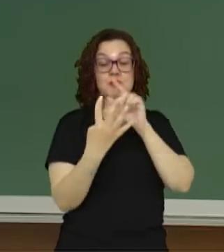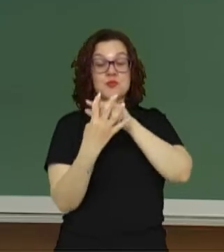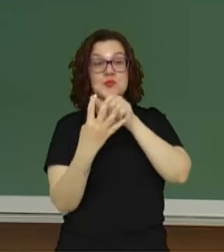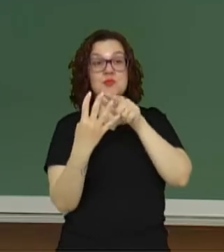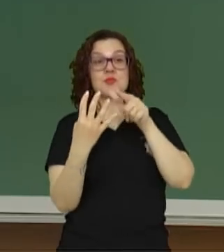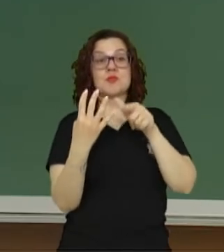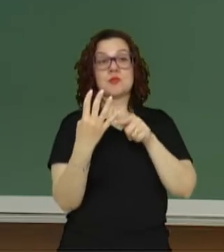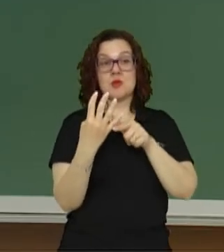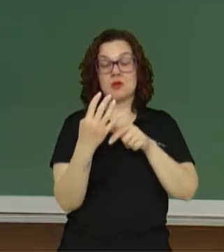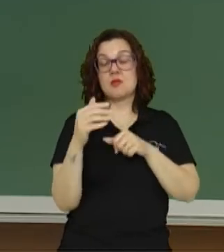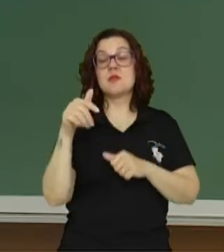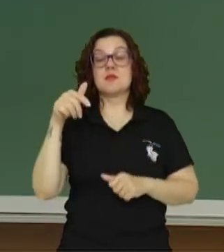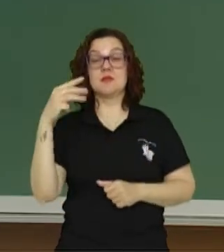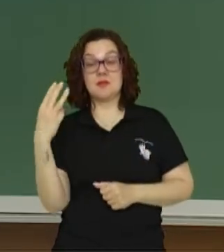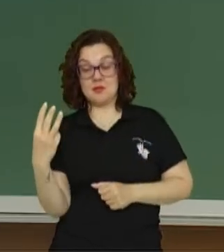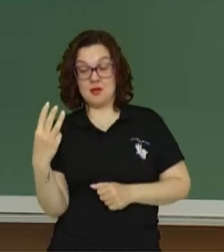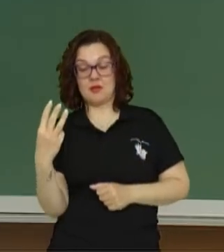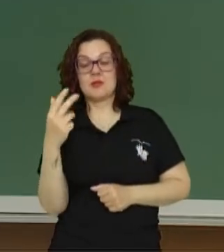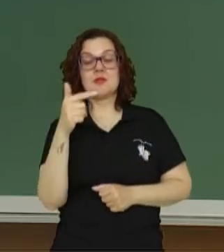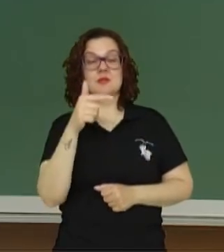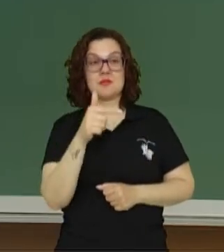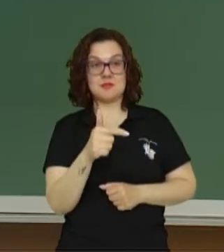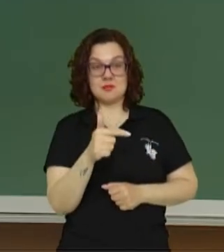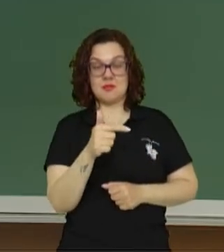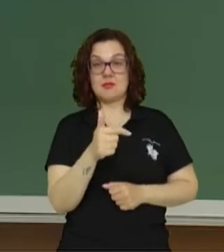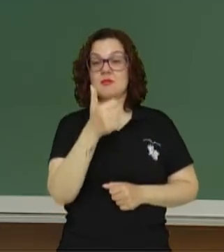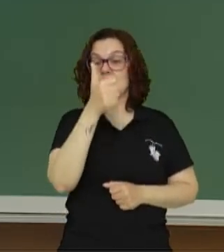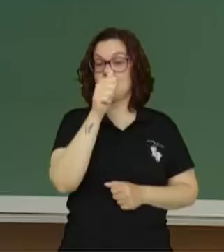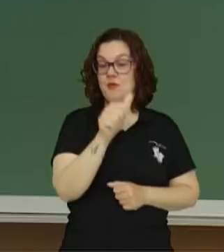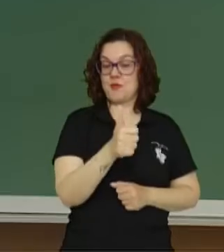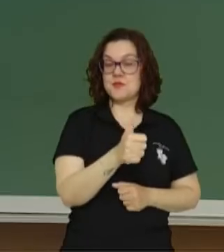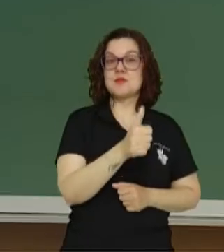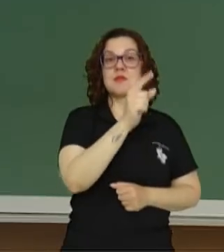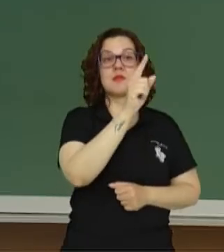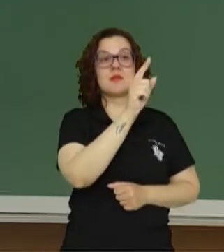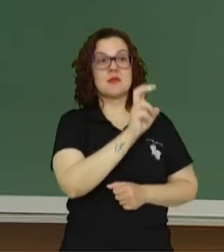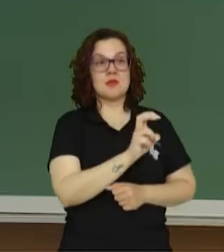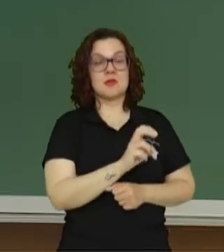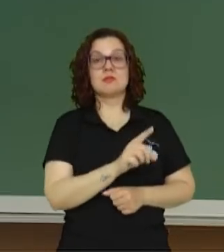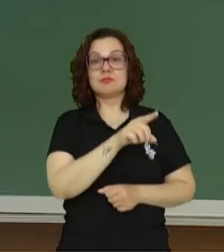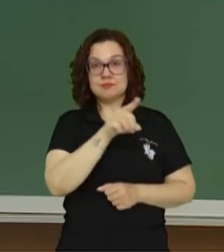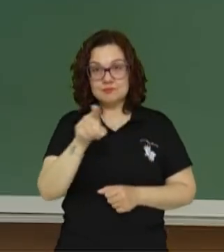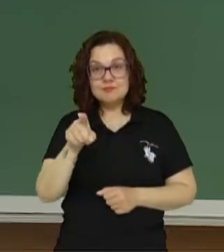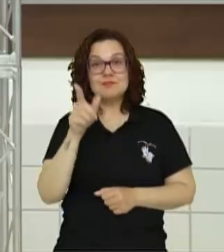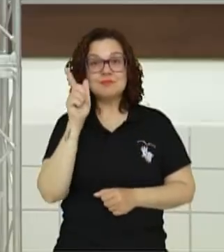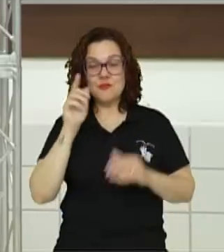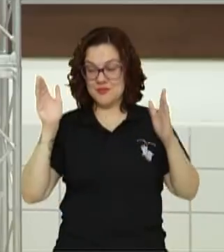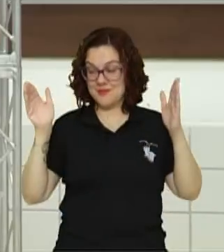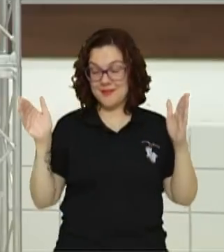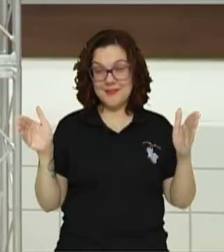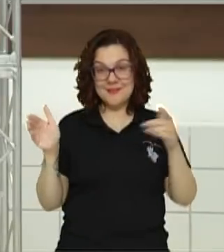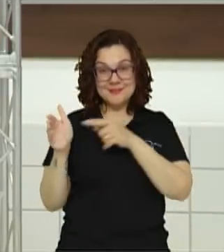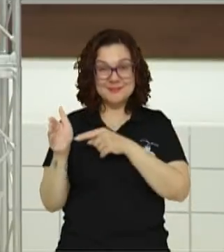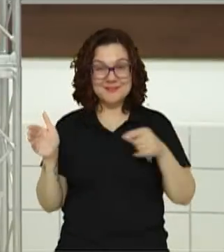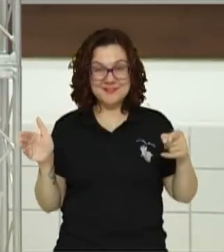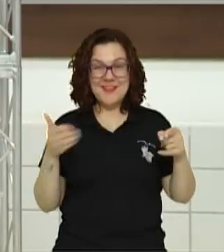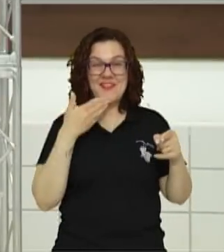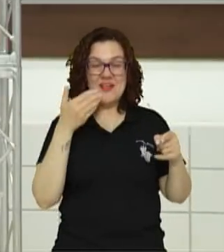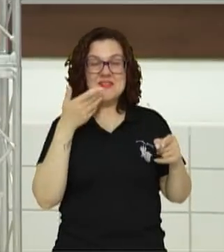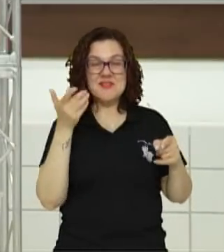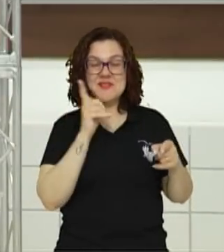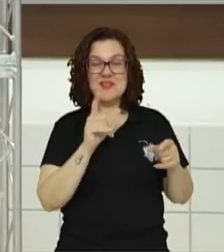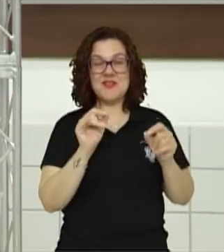sequência, que vai ser 3, 7, 11 e 15. Acertaram? Foi moleza? Conseguiram fazer